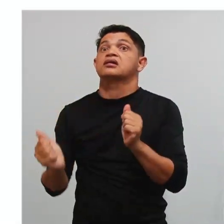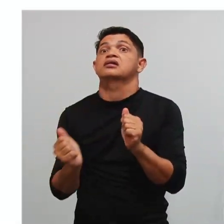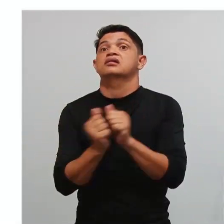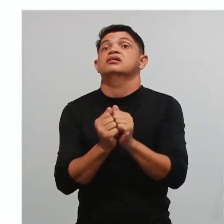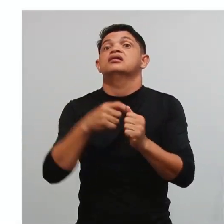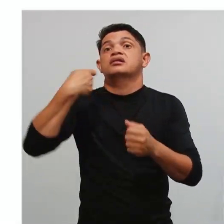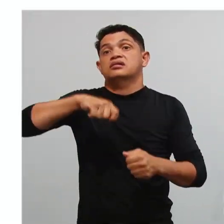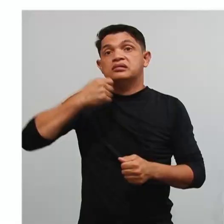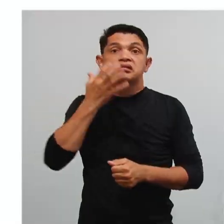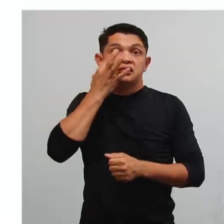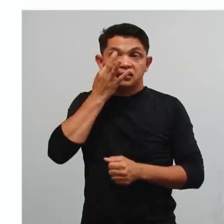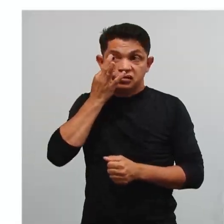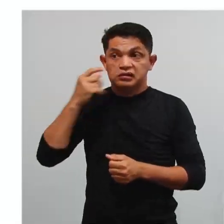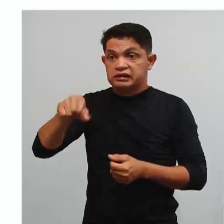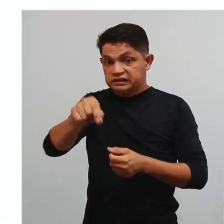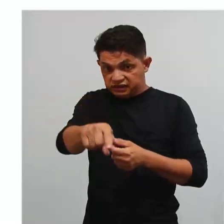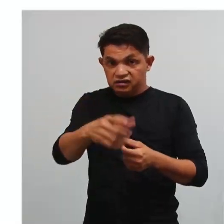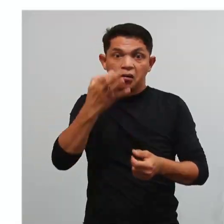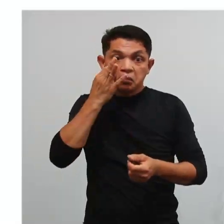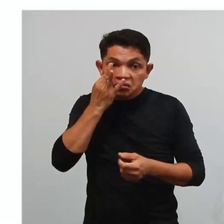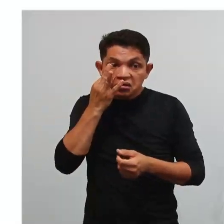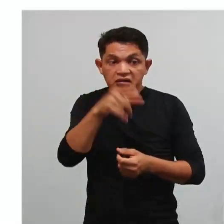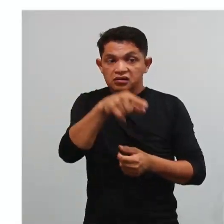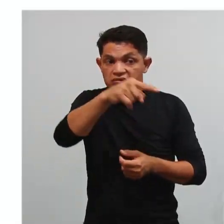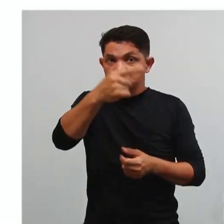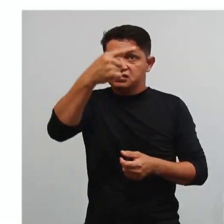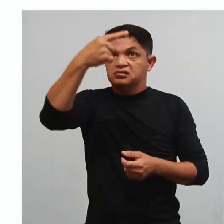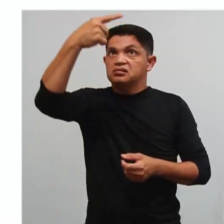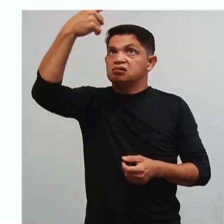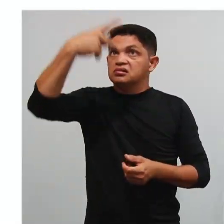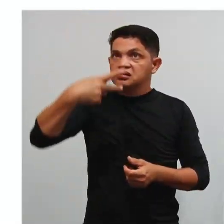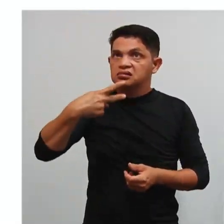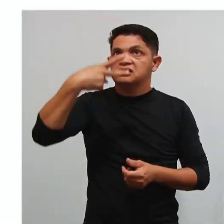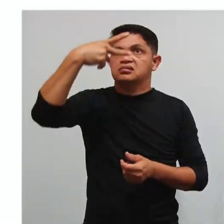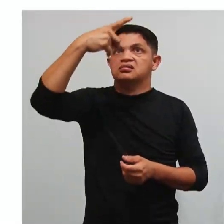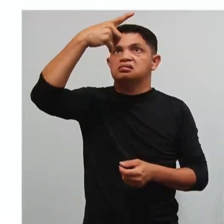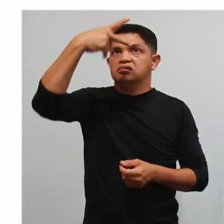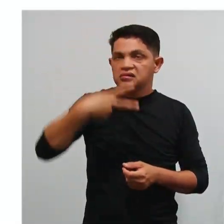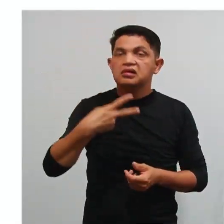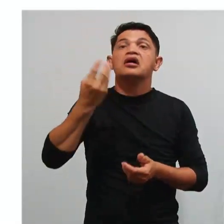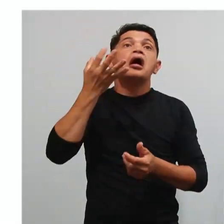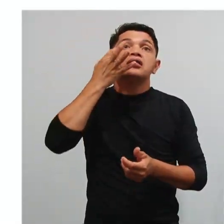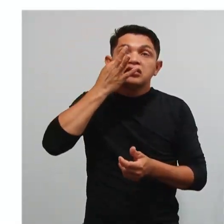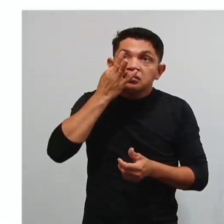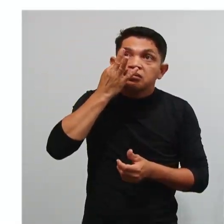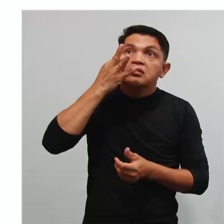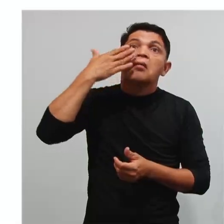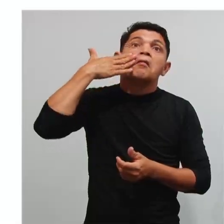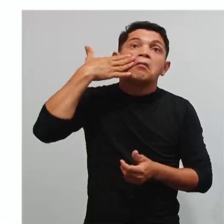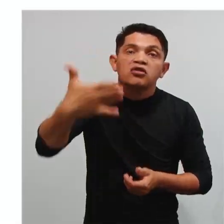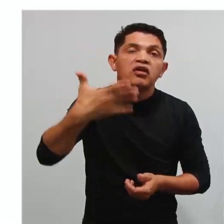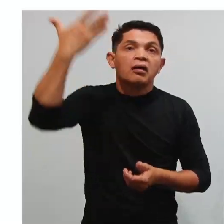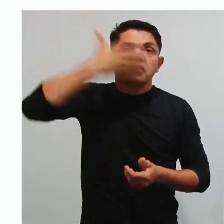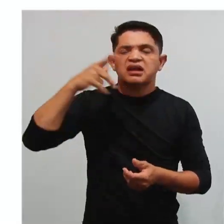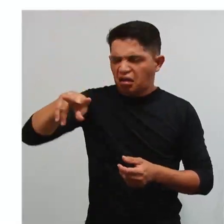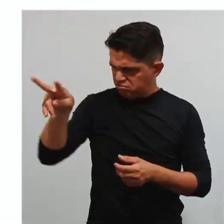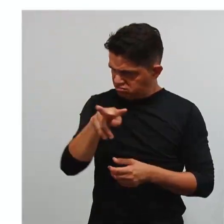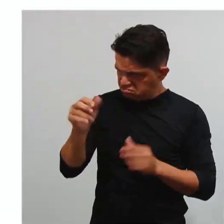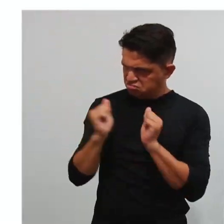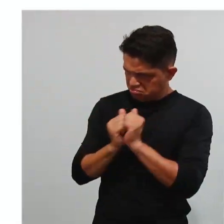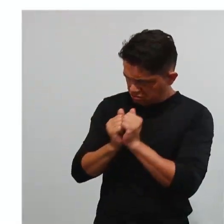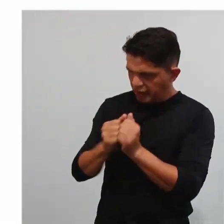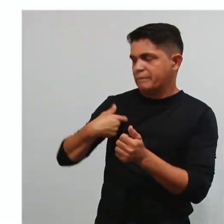necessário testemunha, tá? Mas é por causa que esse tipo de declaração de união estável pede isso, né? Não são todas